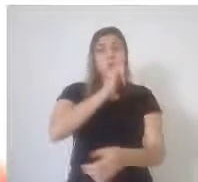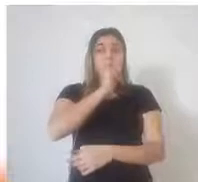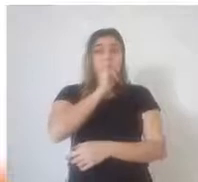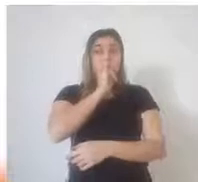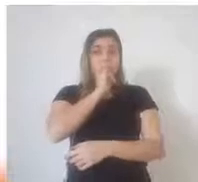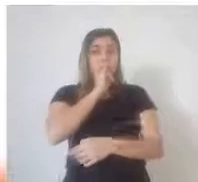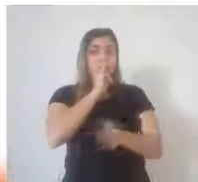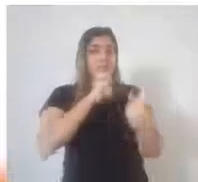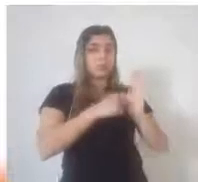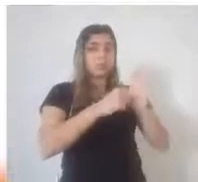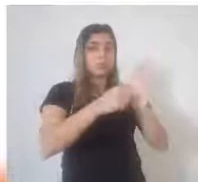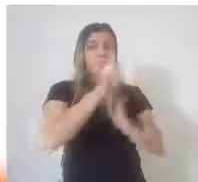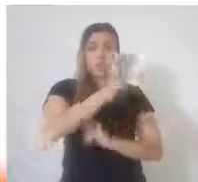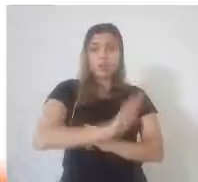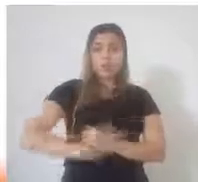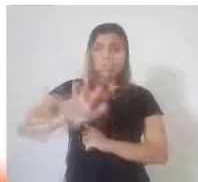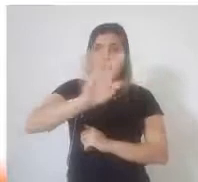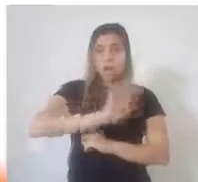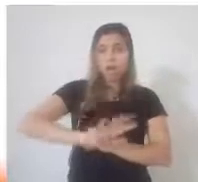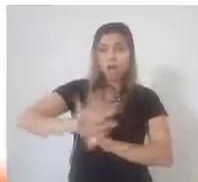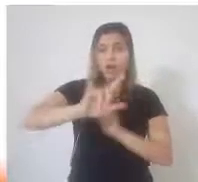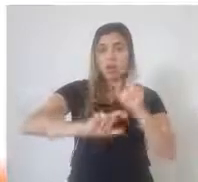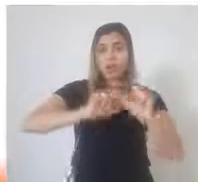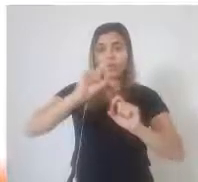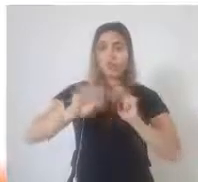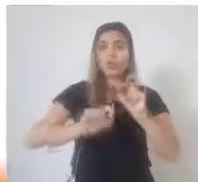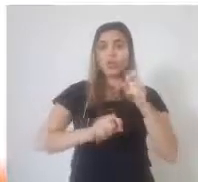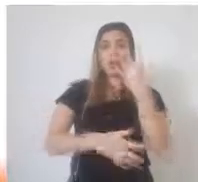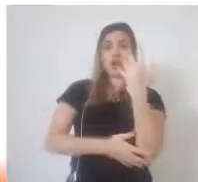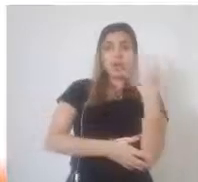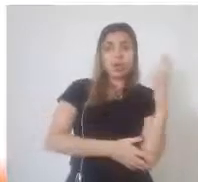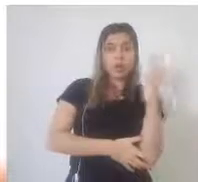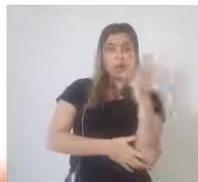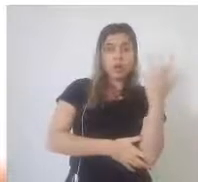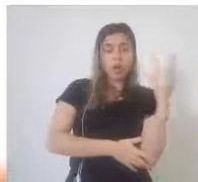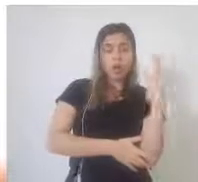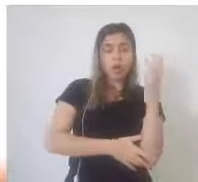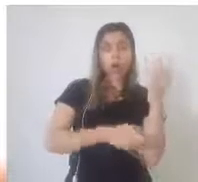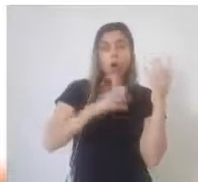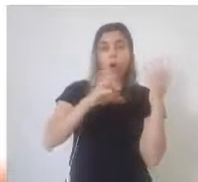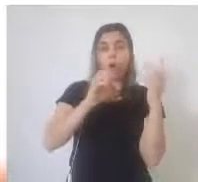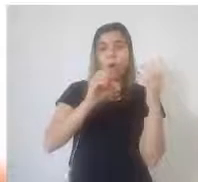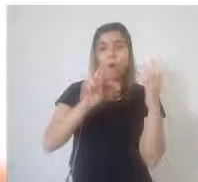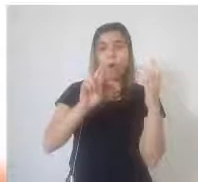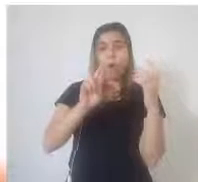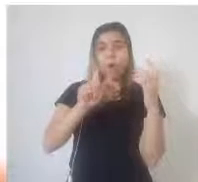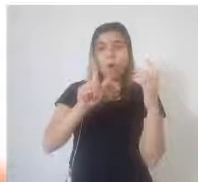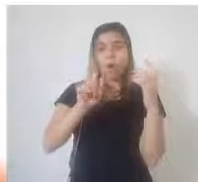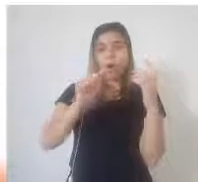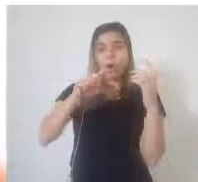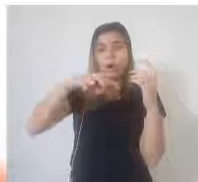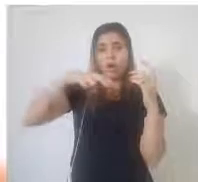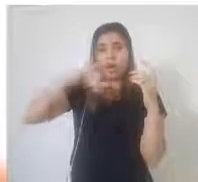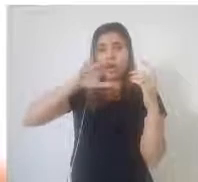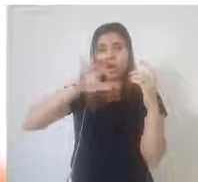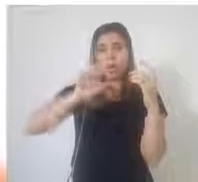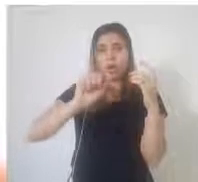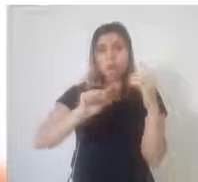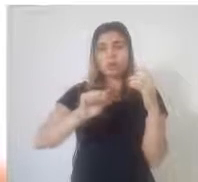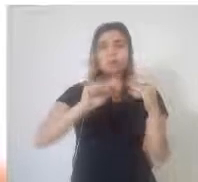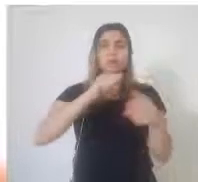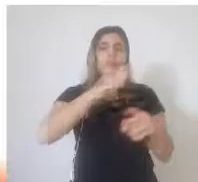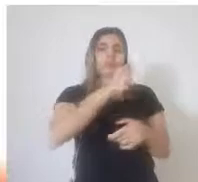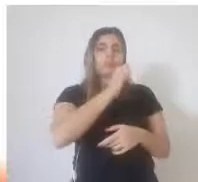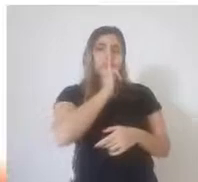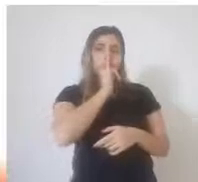Aqui eu trouxe um exemplo mais palpável, mais real, de uma agricultura orgânica. Então, onde a gente tem aqui